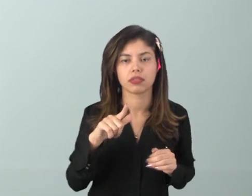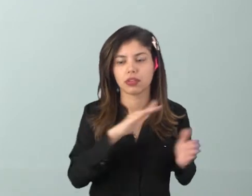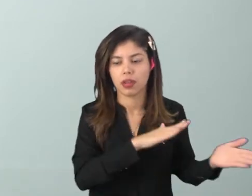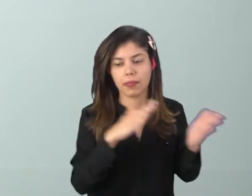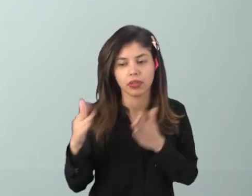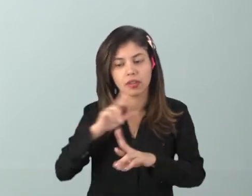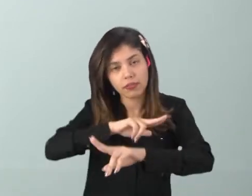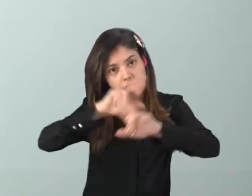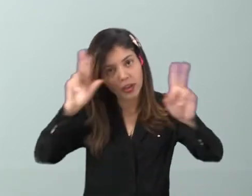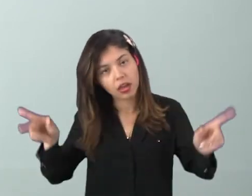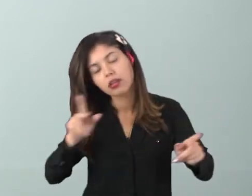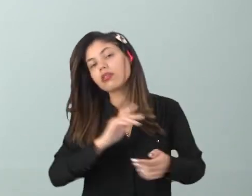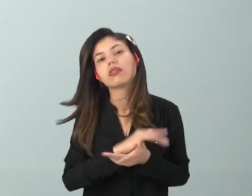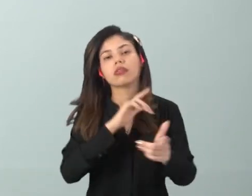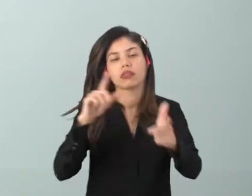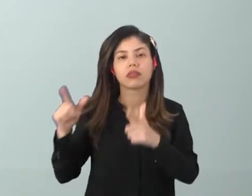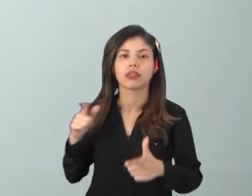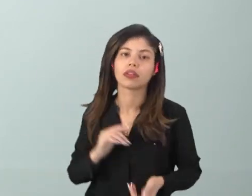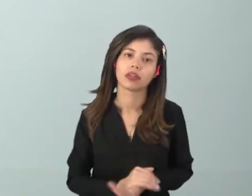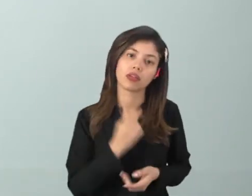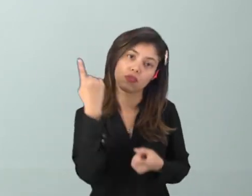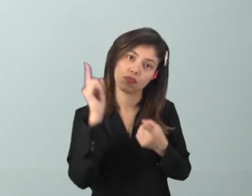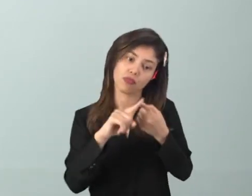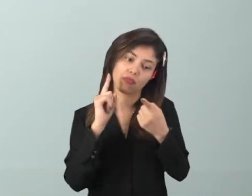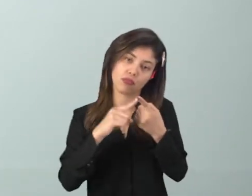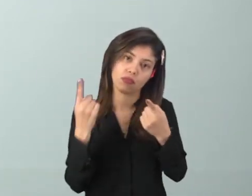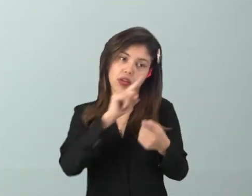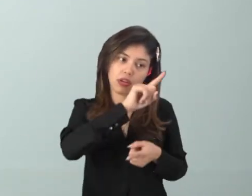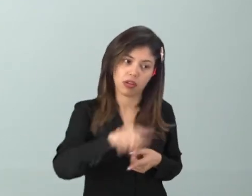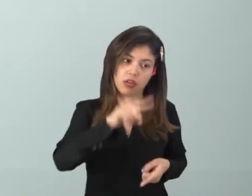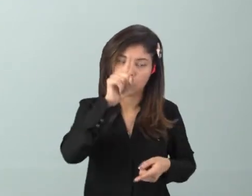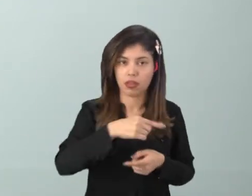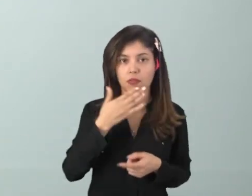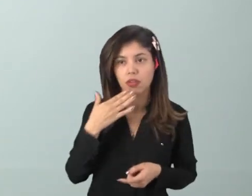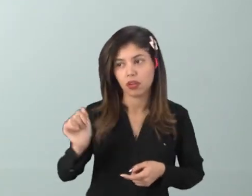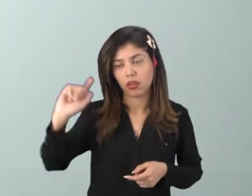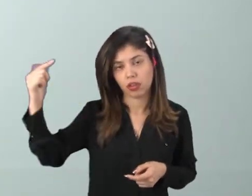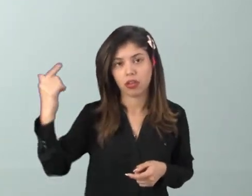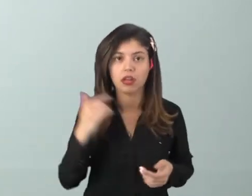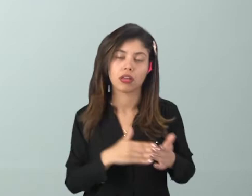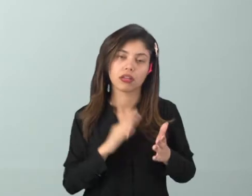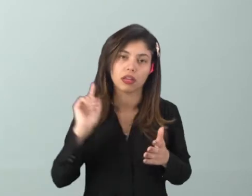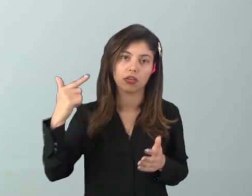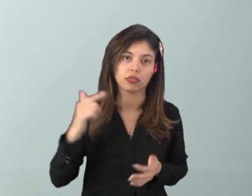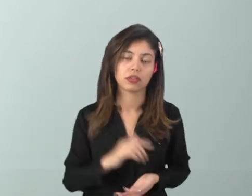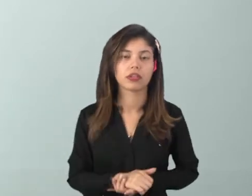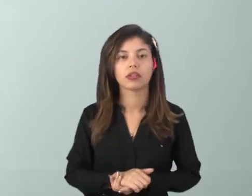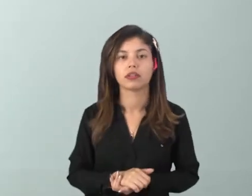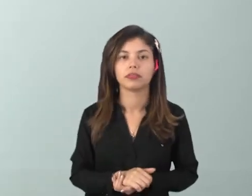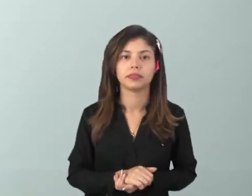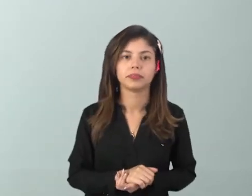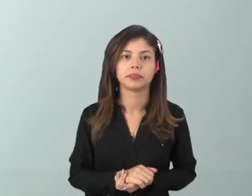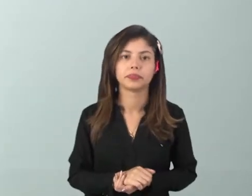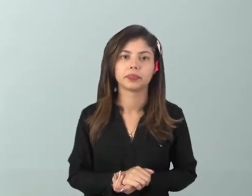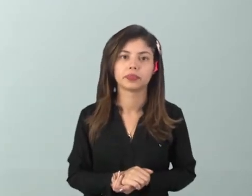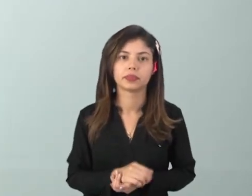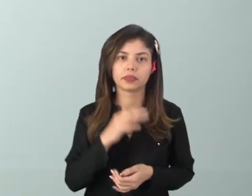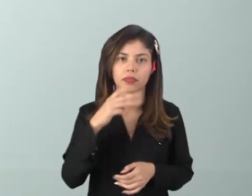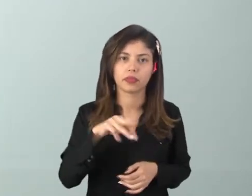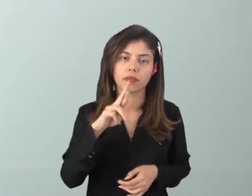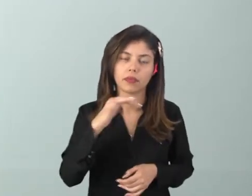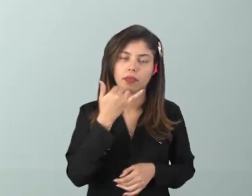elétrica a partir de diversas fontes, né, uma fonte vai anular, vai compensar os impactos ambientais de outra. Então você tem uma